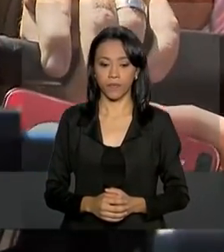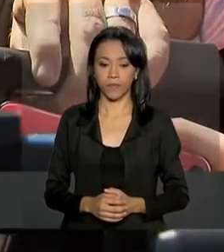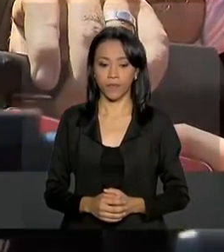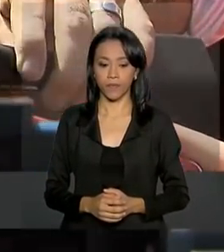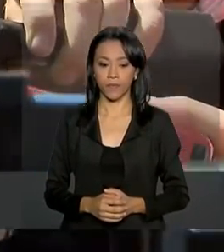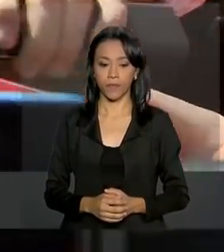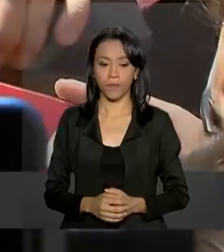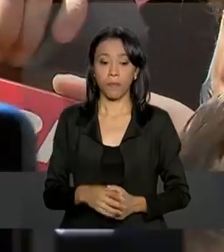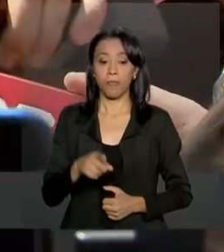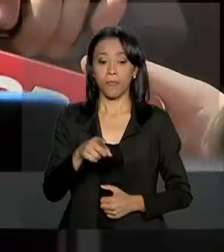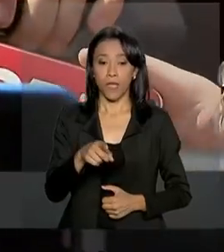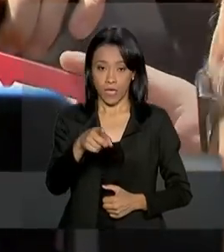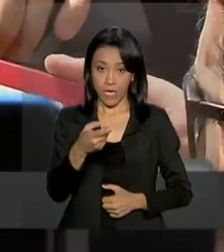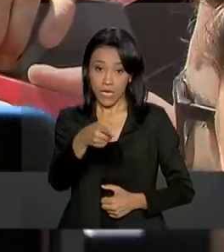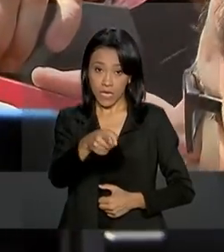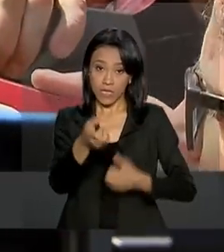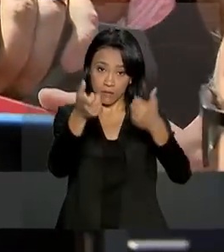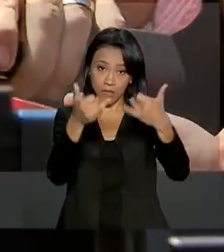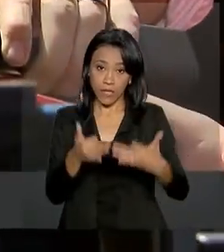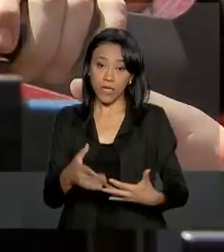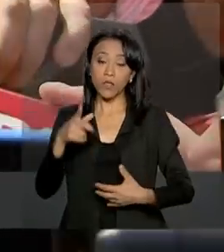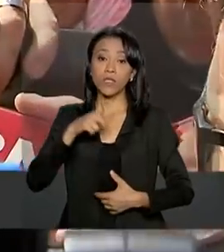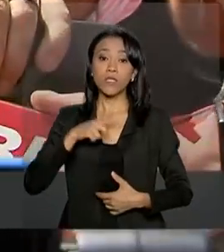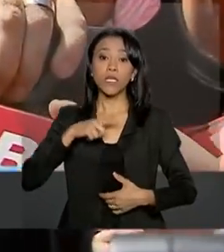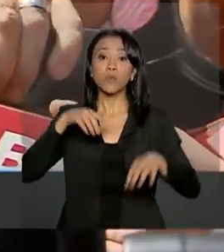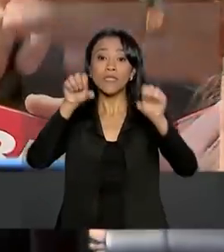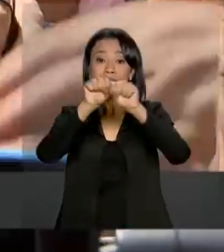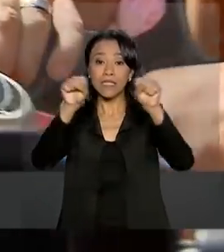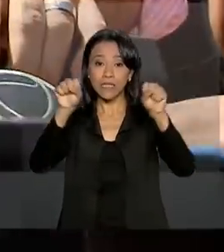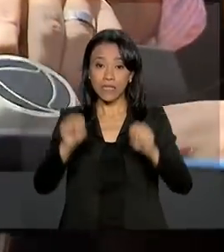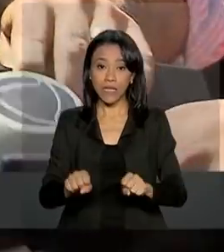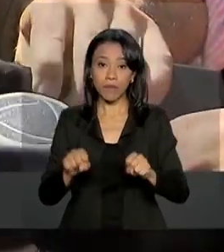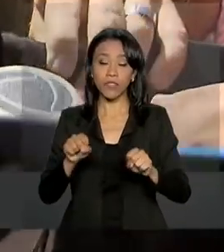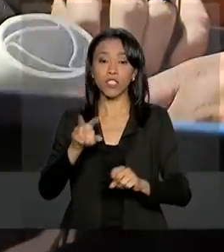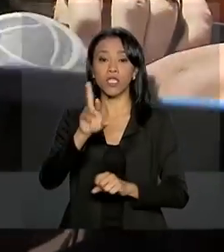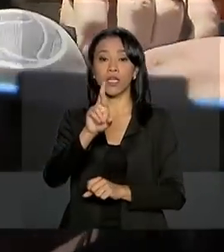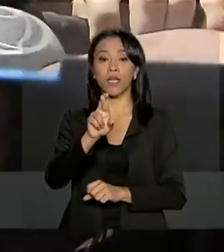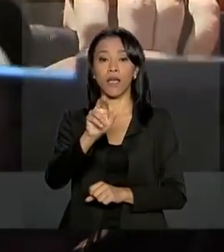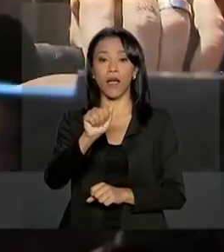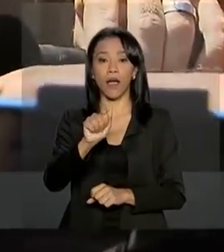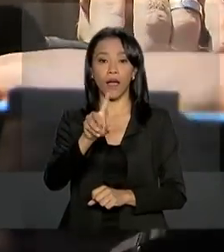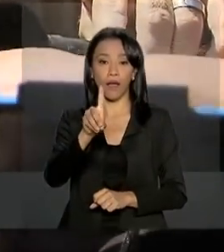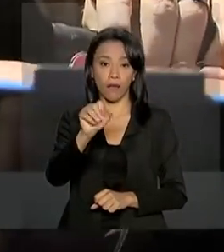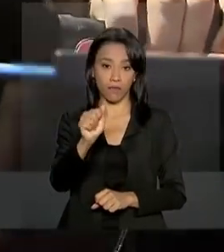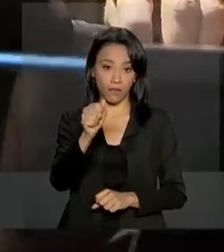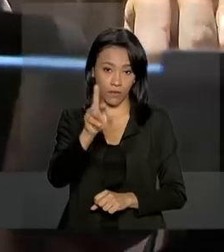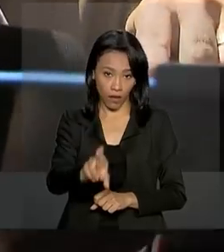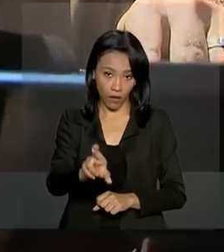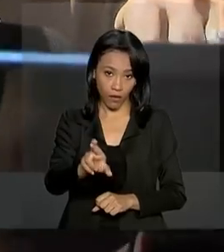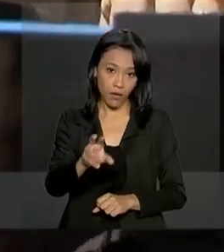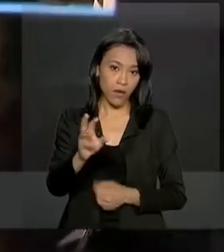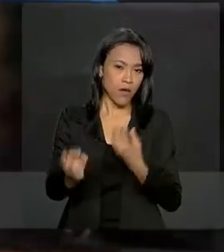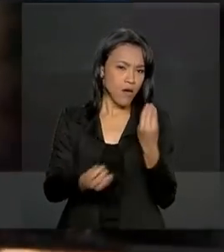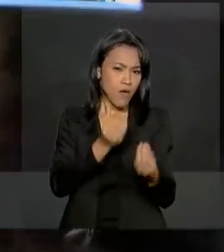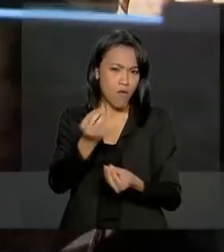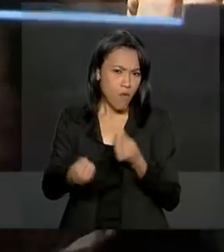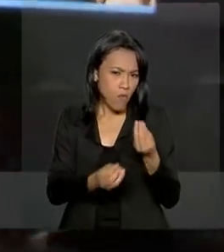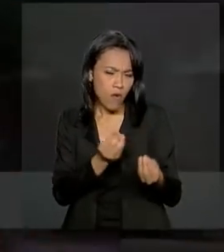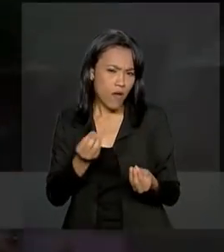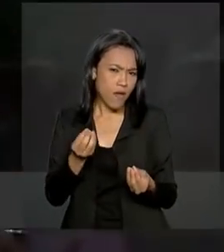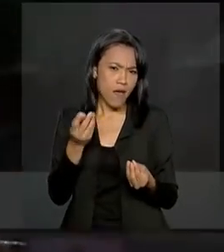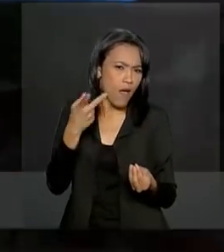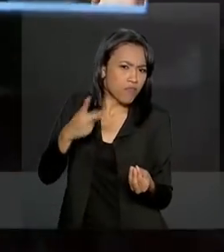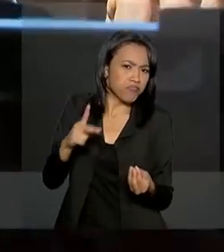tem um sistema de radares. Nesse momento nós ainda não temos muitos detalhes, porque a gente ainda está fazendo esse alinhamento para entender como que a tecnologia funciona,